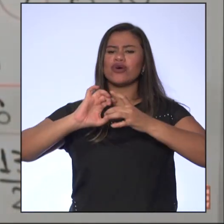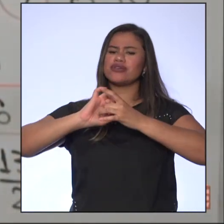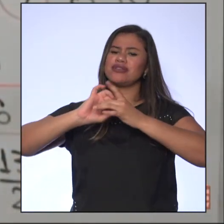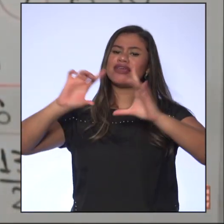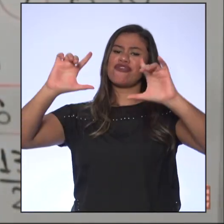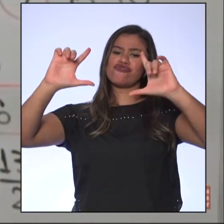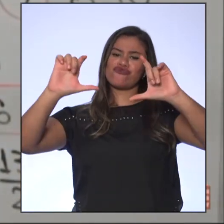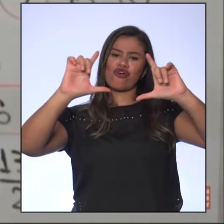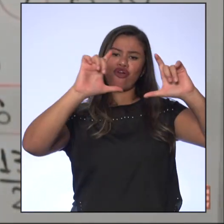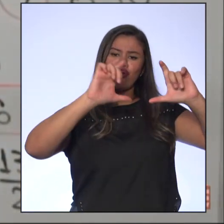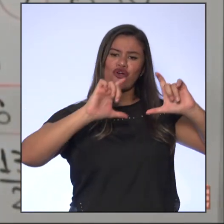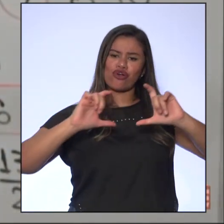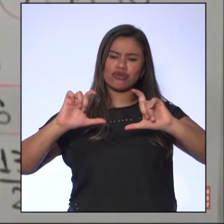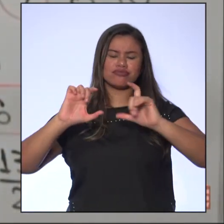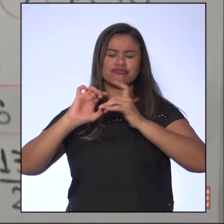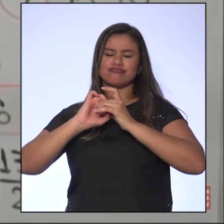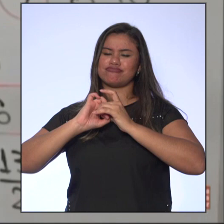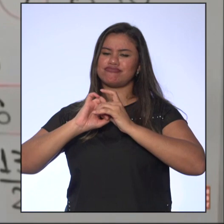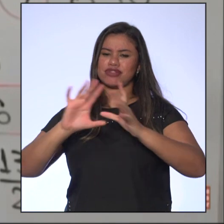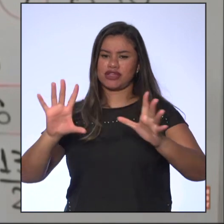pergunta aí.